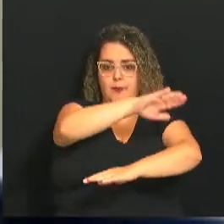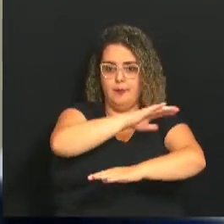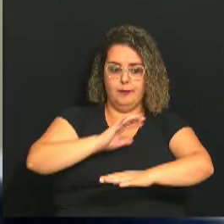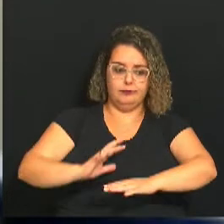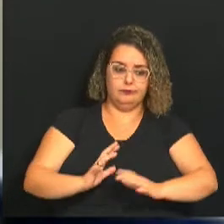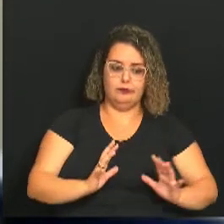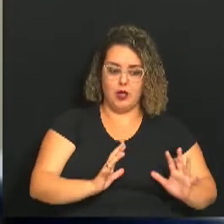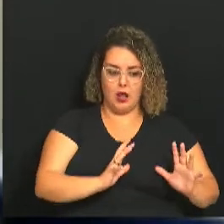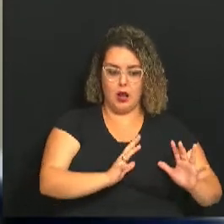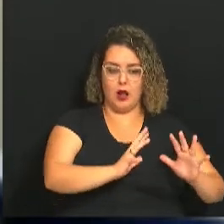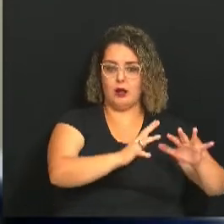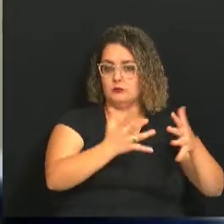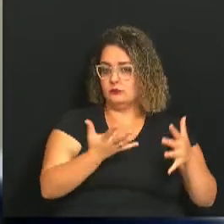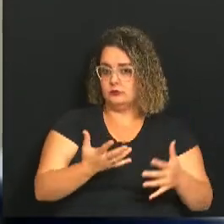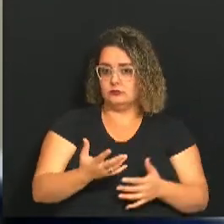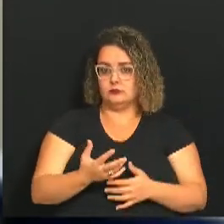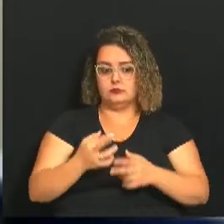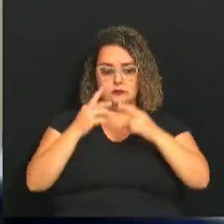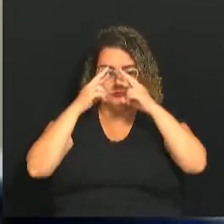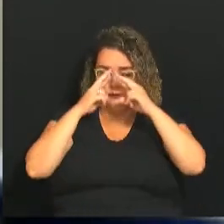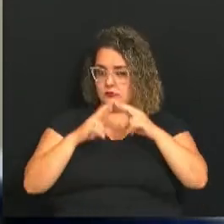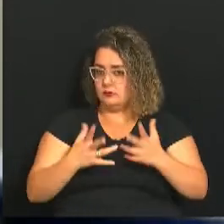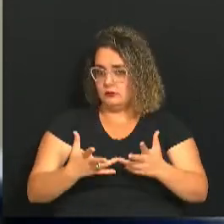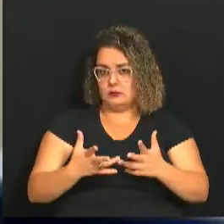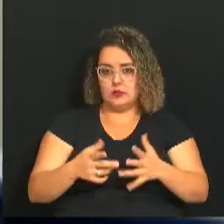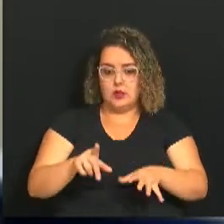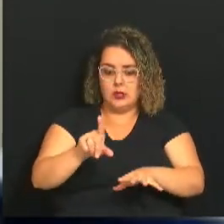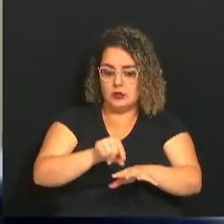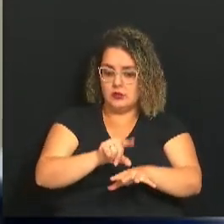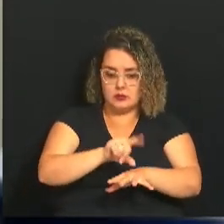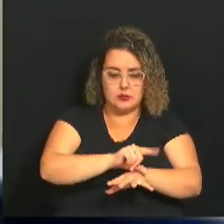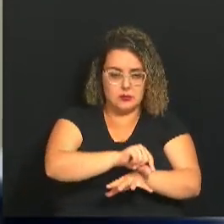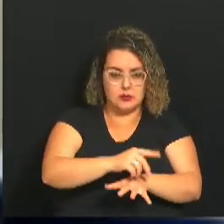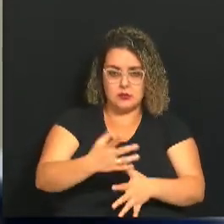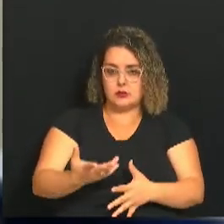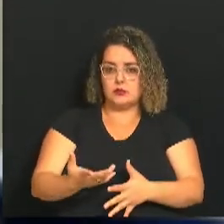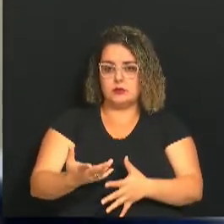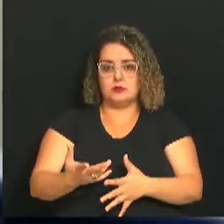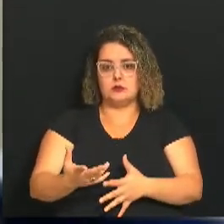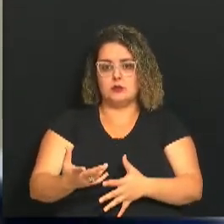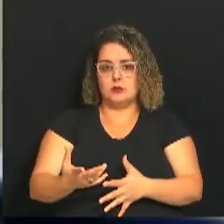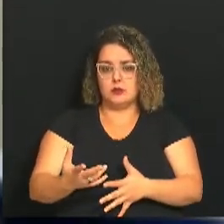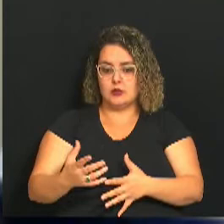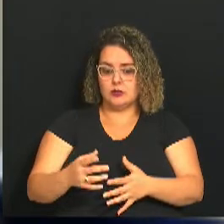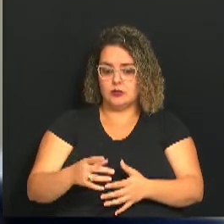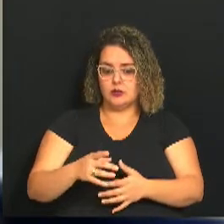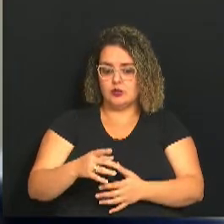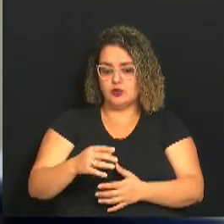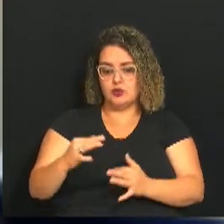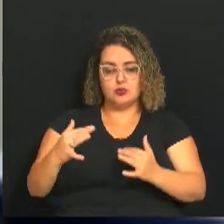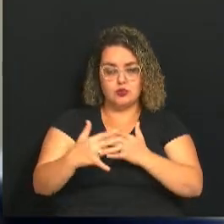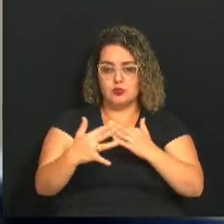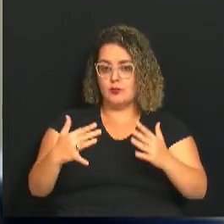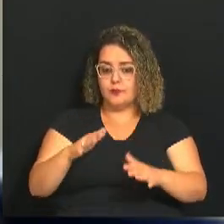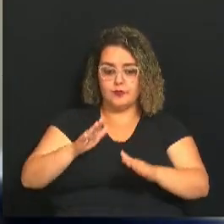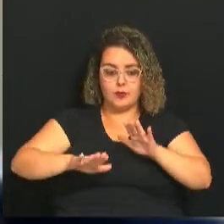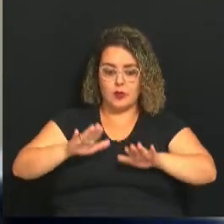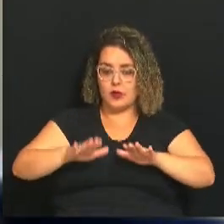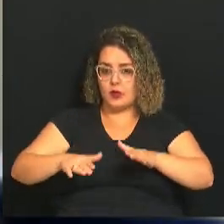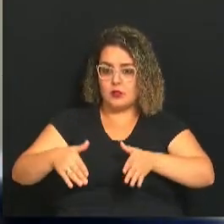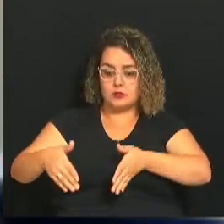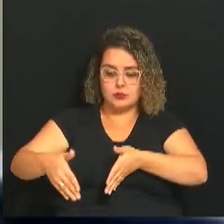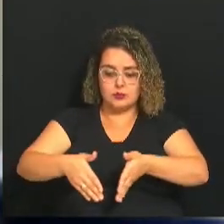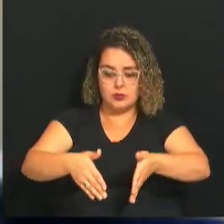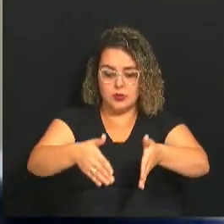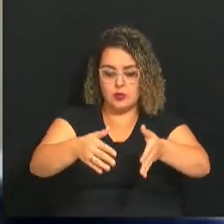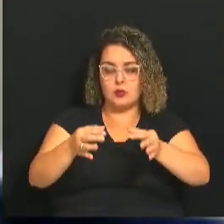elas não respeitam aí as diretrizes urbanísticas, né? Muitas vezes não tem uma rua com a largura adequada,